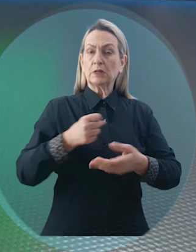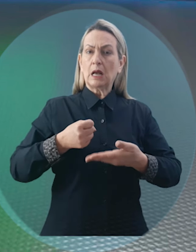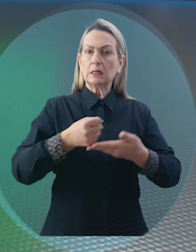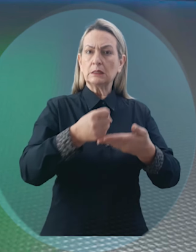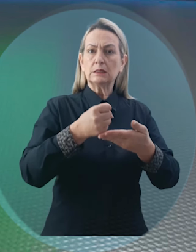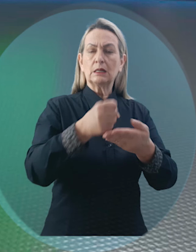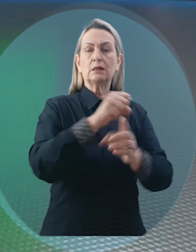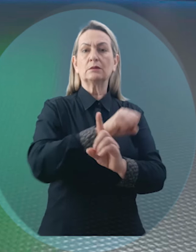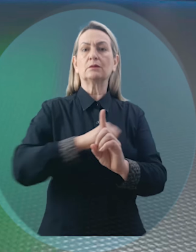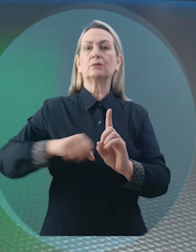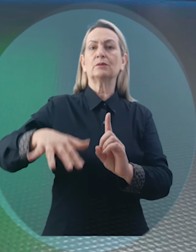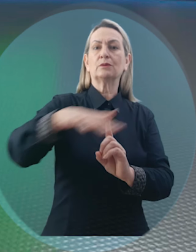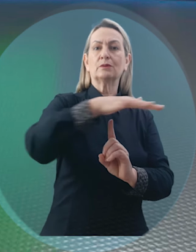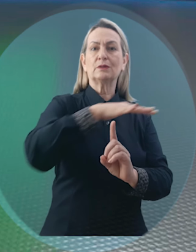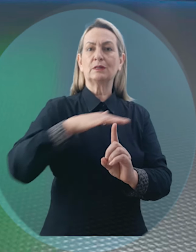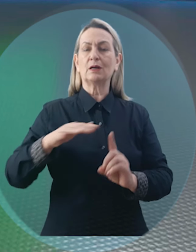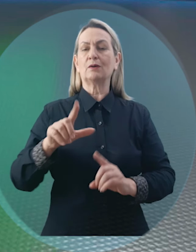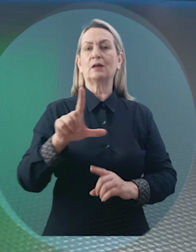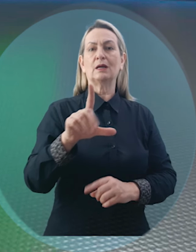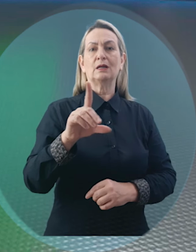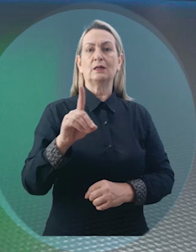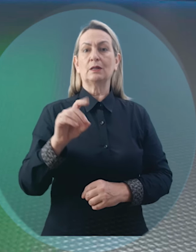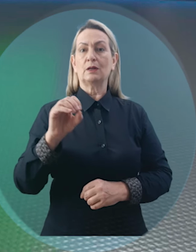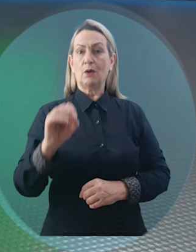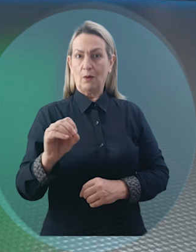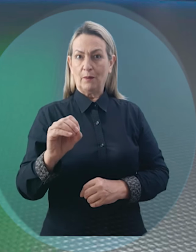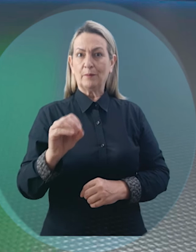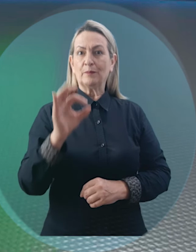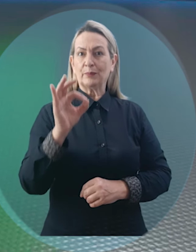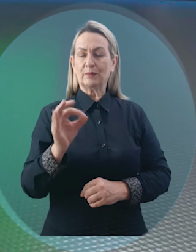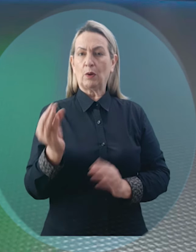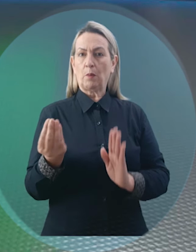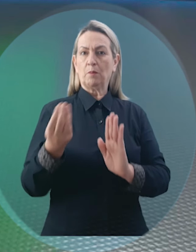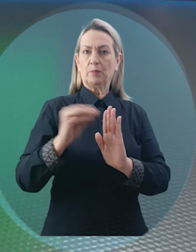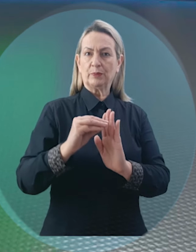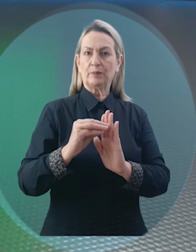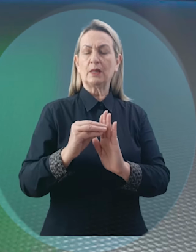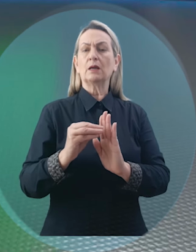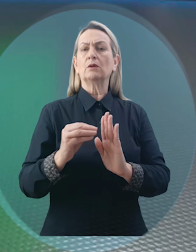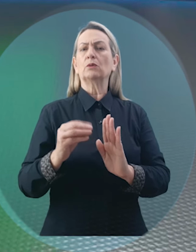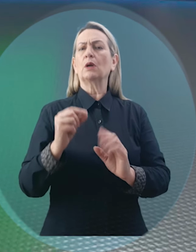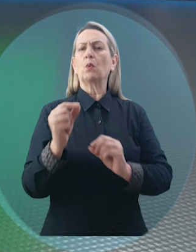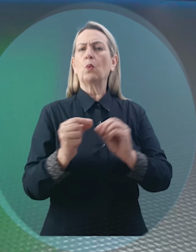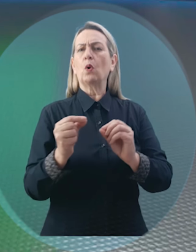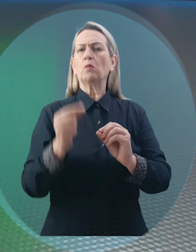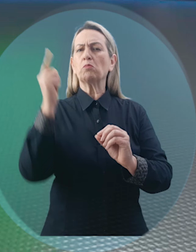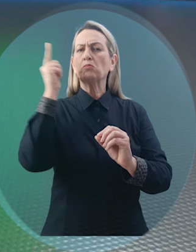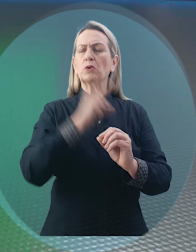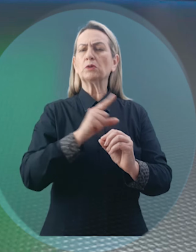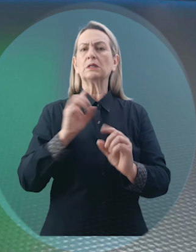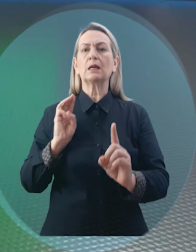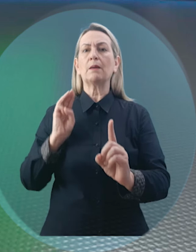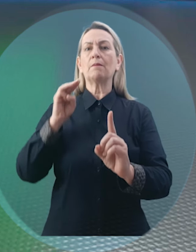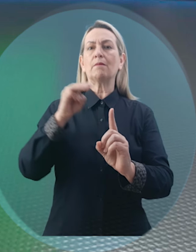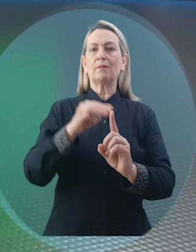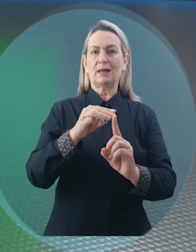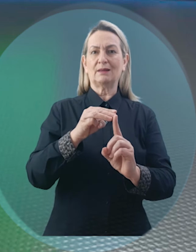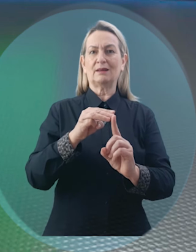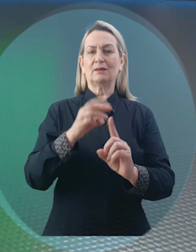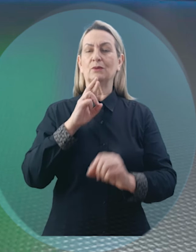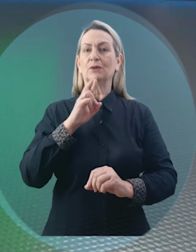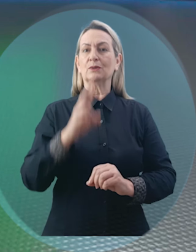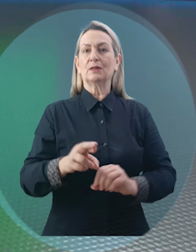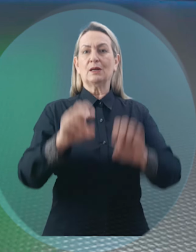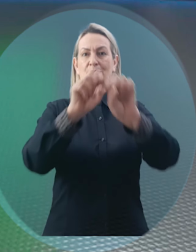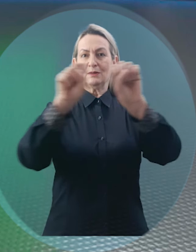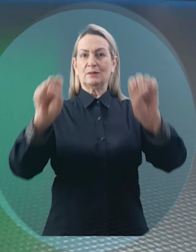o município Contemple e assistência social na lei de diretrizes orçamentárias LDO de moda cumprir a